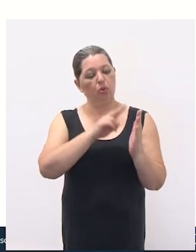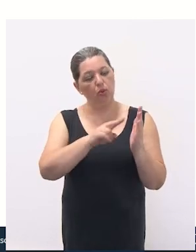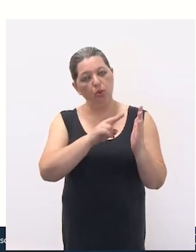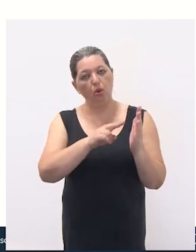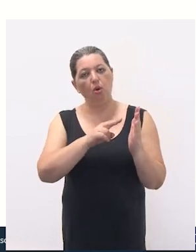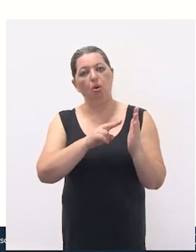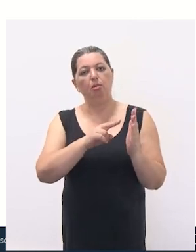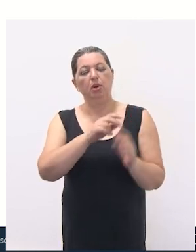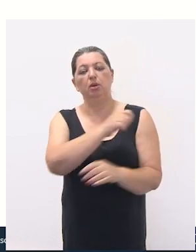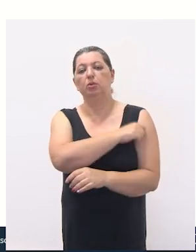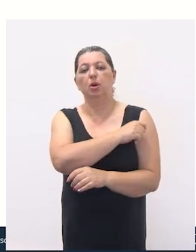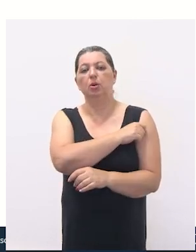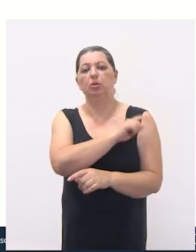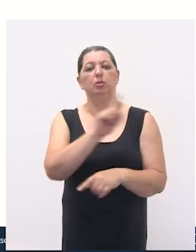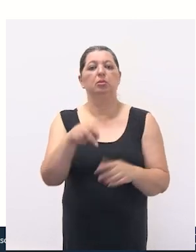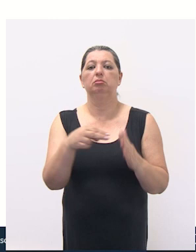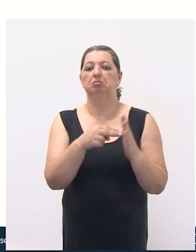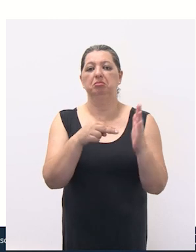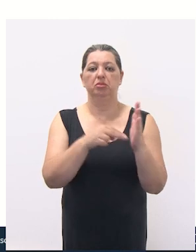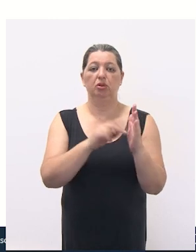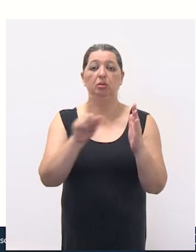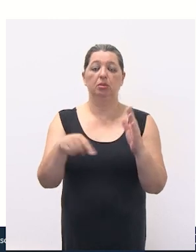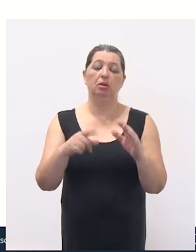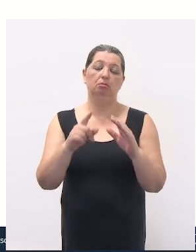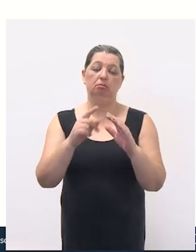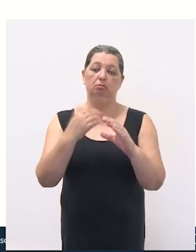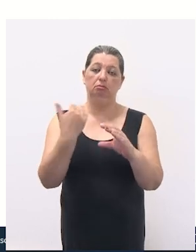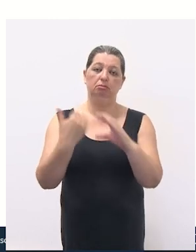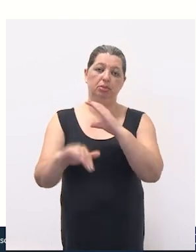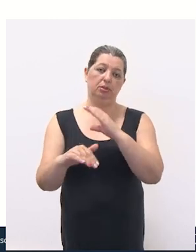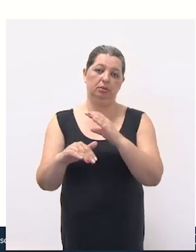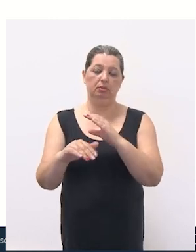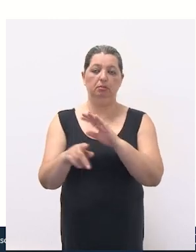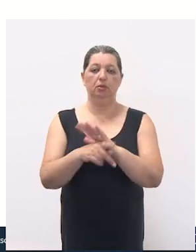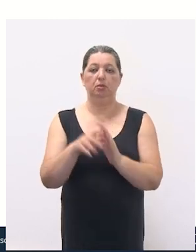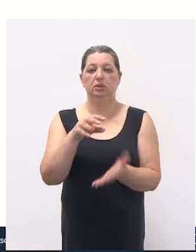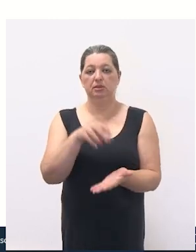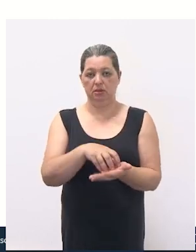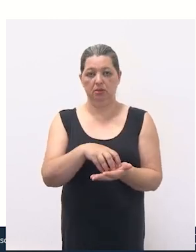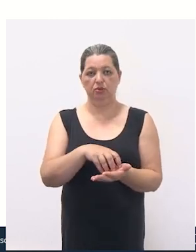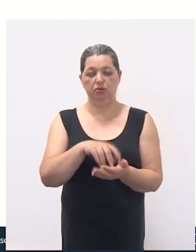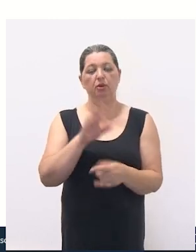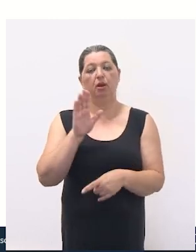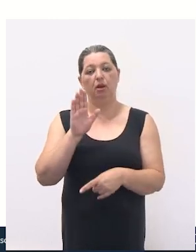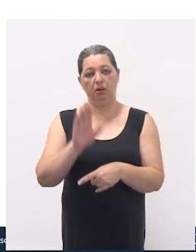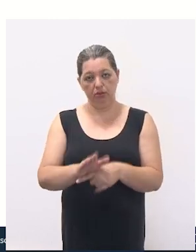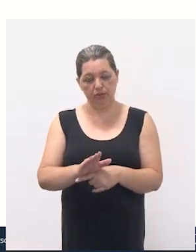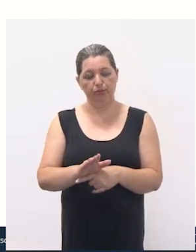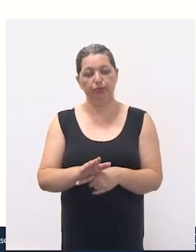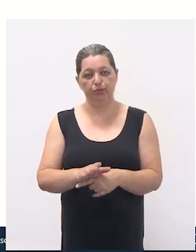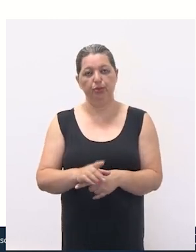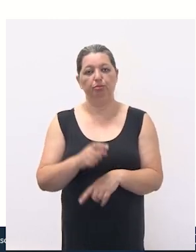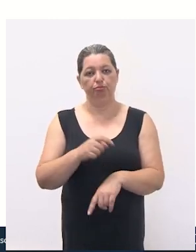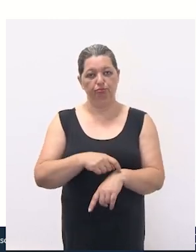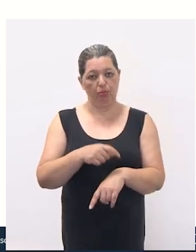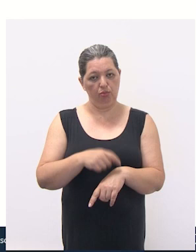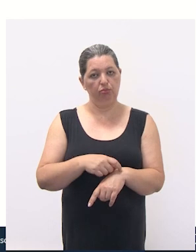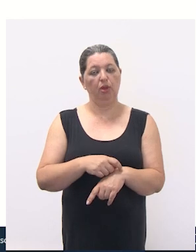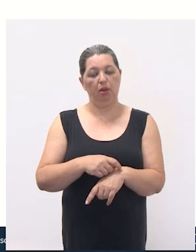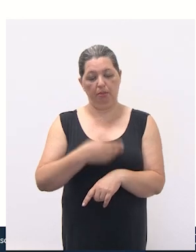média dele e depois digitar na sede. Então facilita muito o nosso trabalho, economiza muito tempo